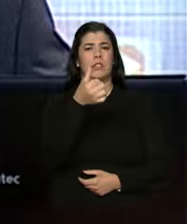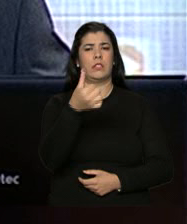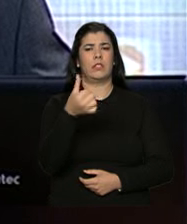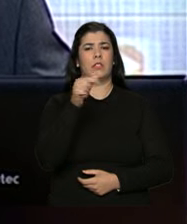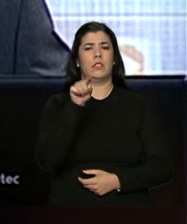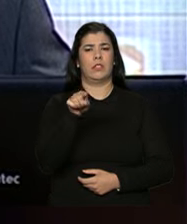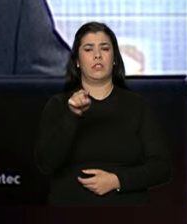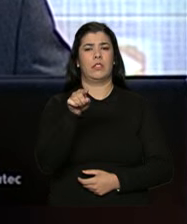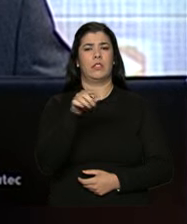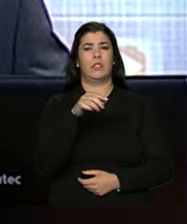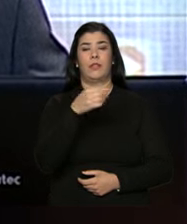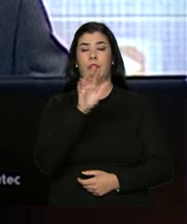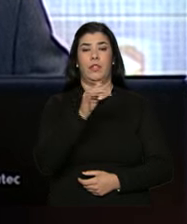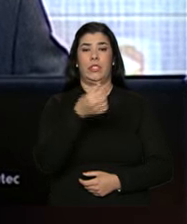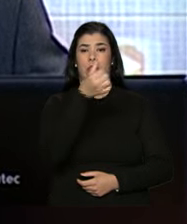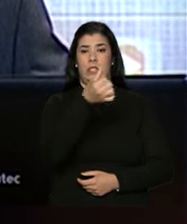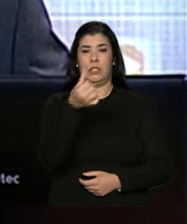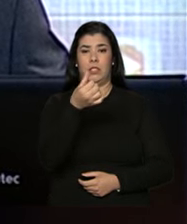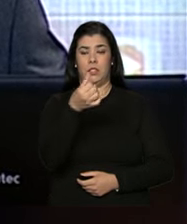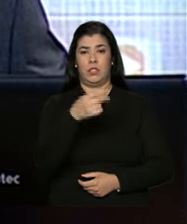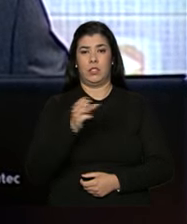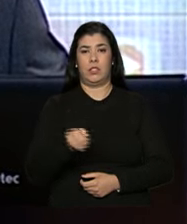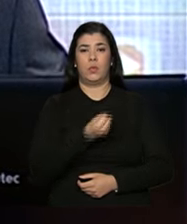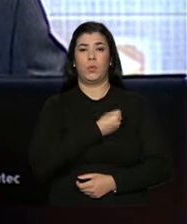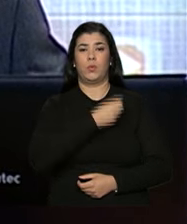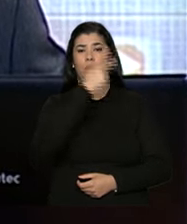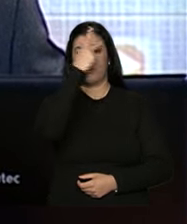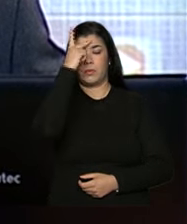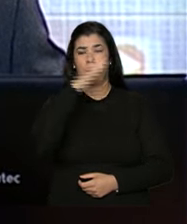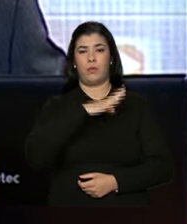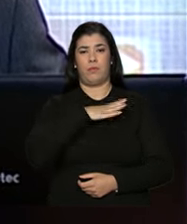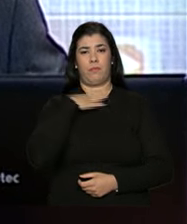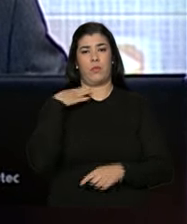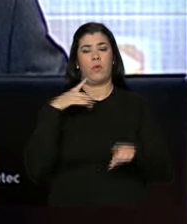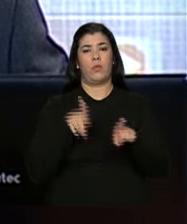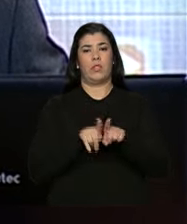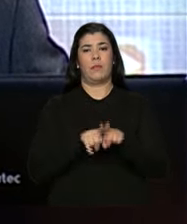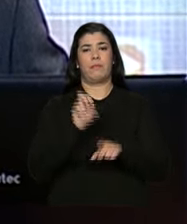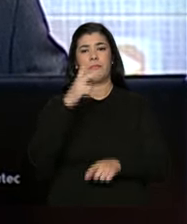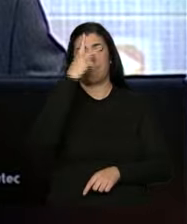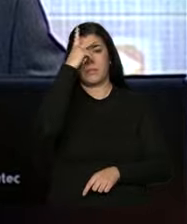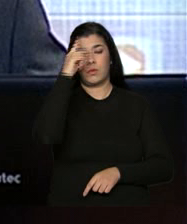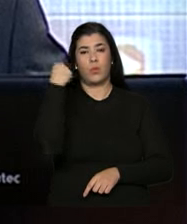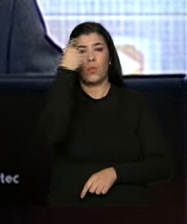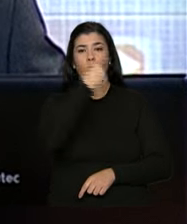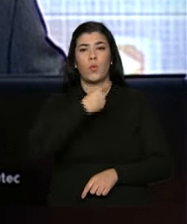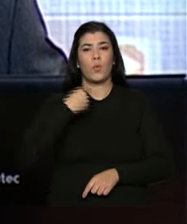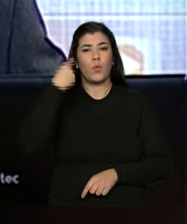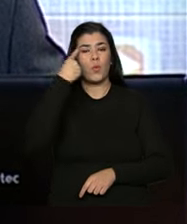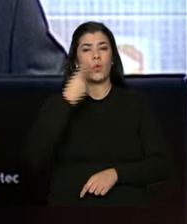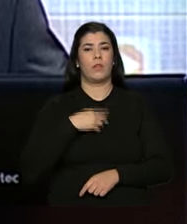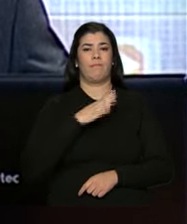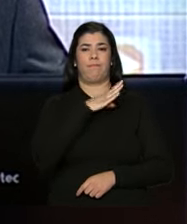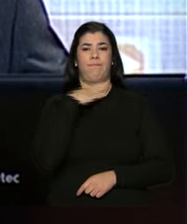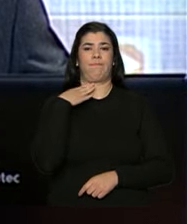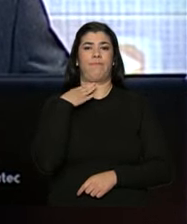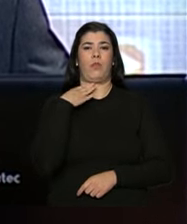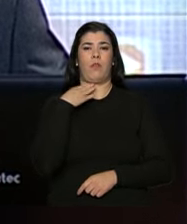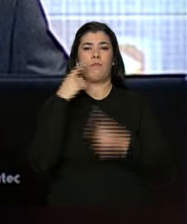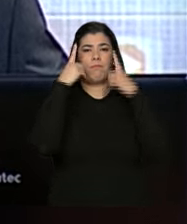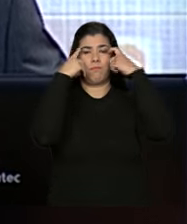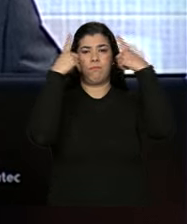mortes por dia e aproximadamente cinco mortes por hora no Brasil por arma de fogo. É muita coisa.